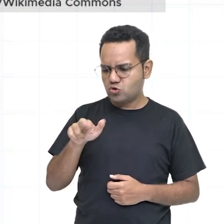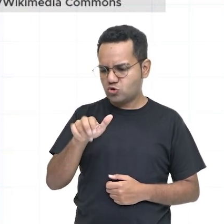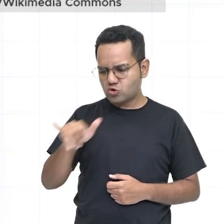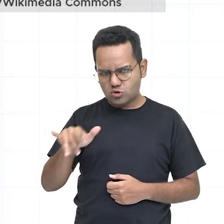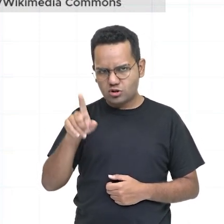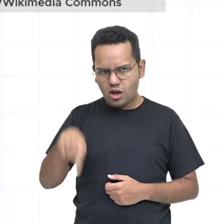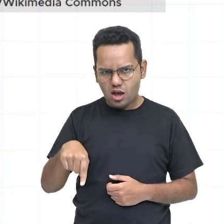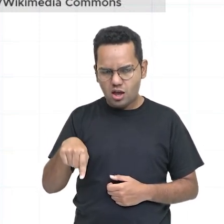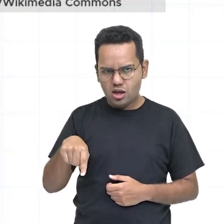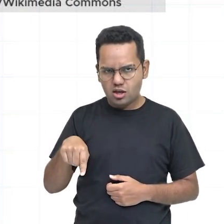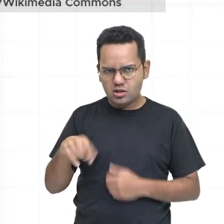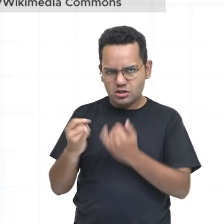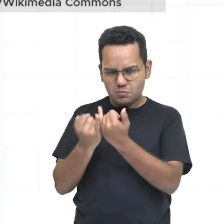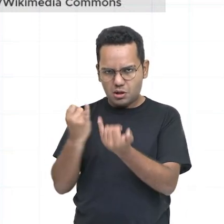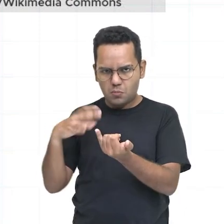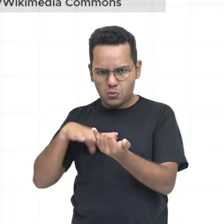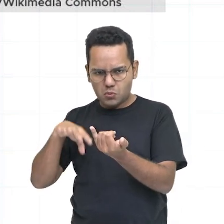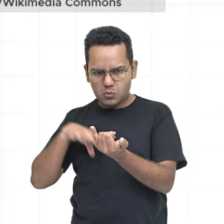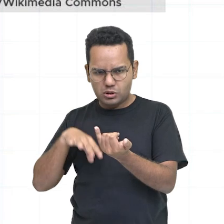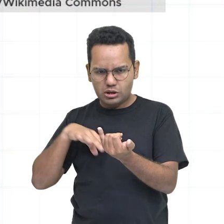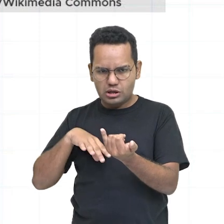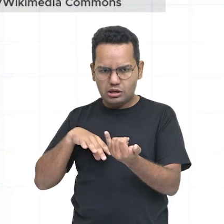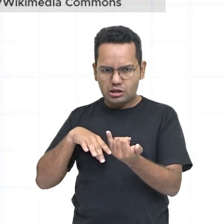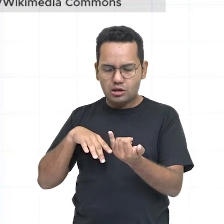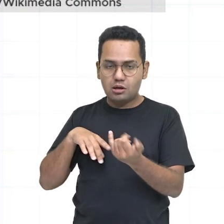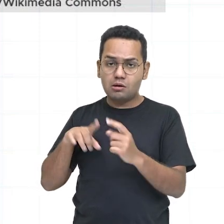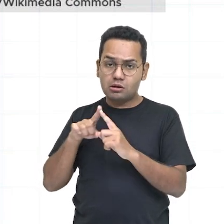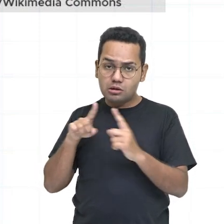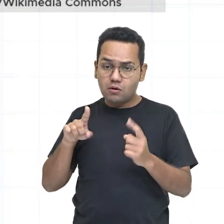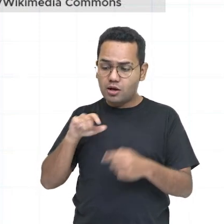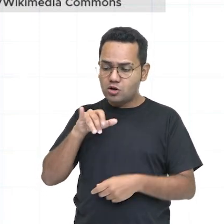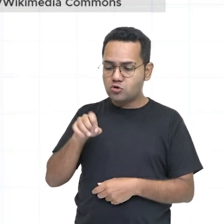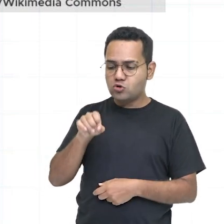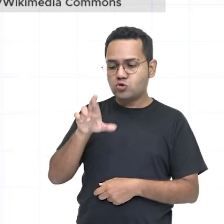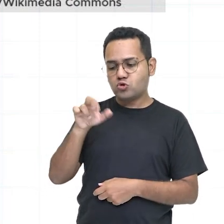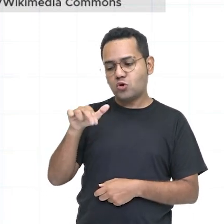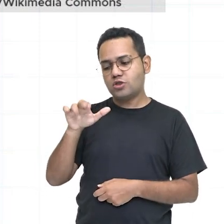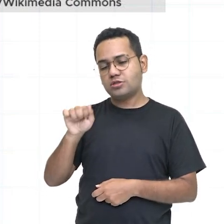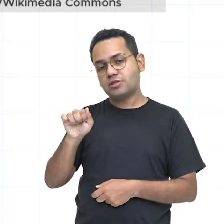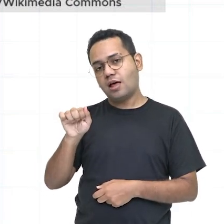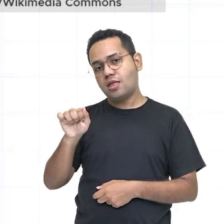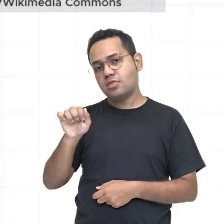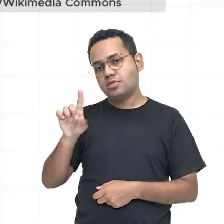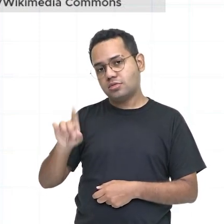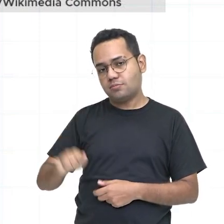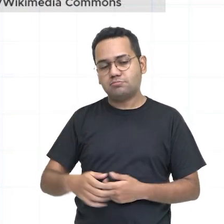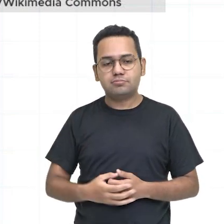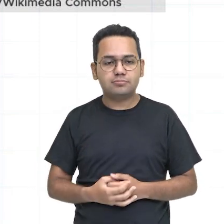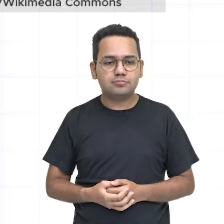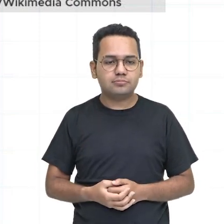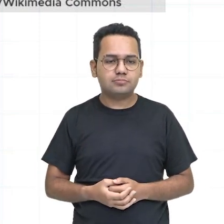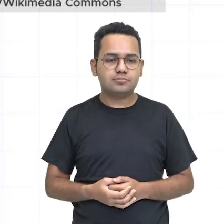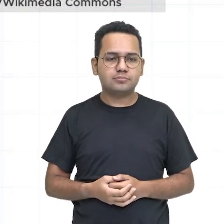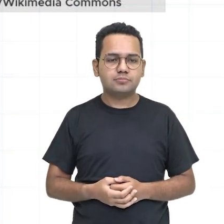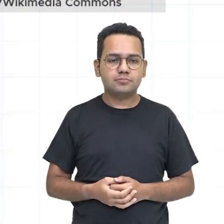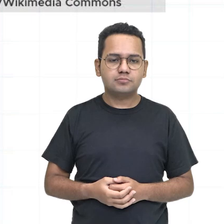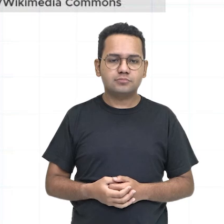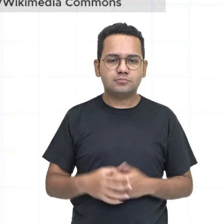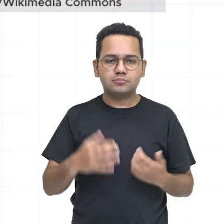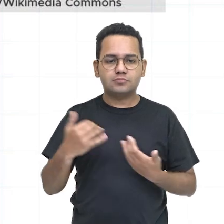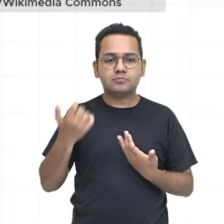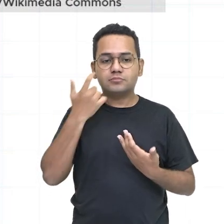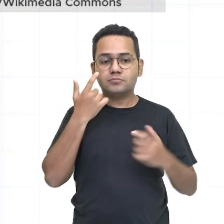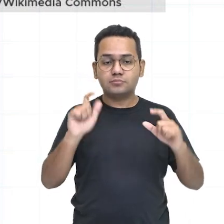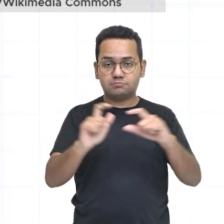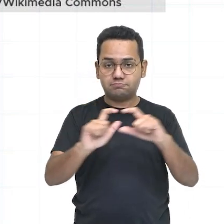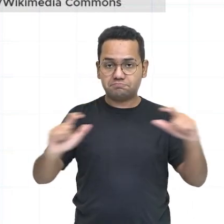cognato? Em português ela significa jornada, ok? Então ele está falando de algo